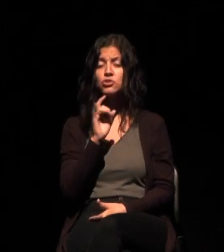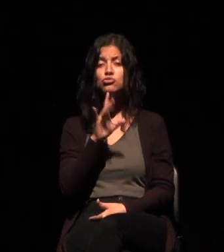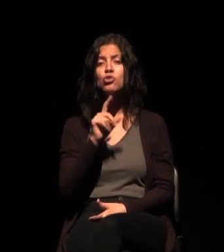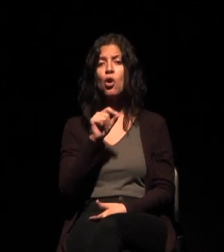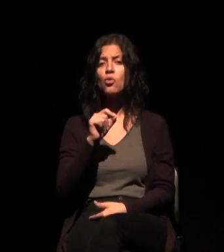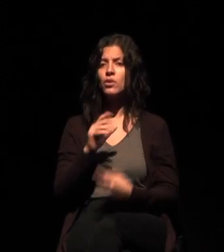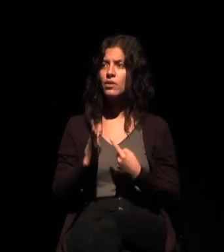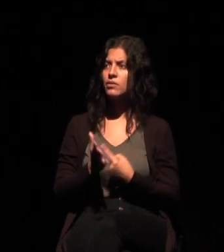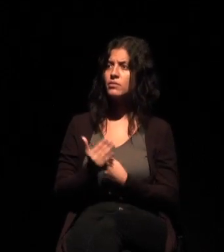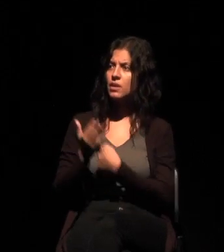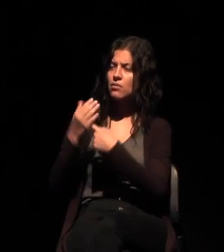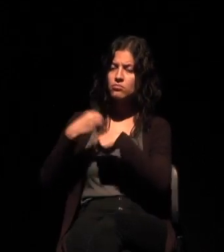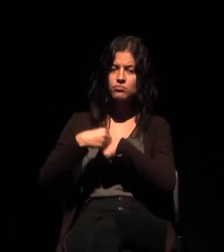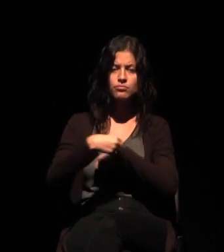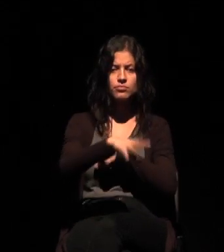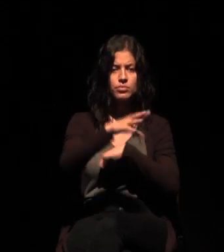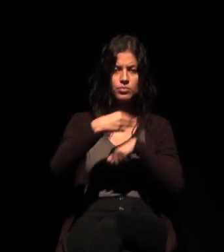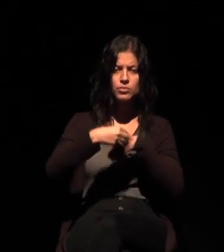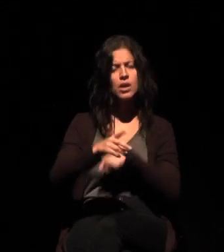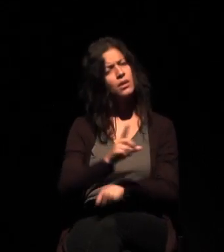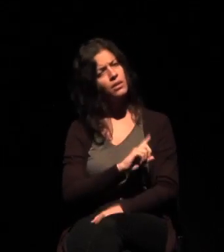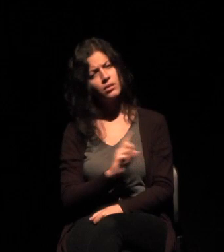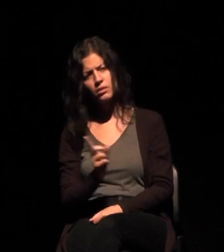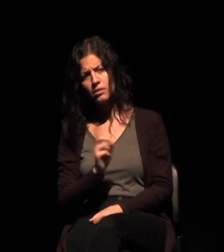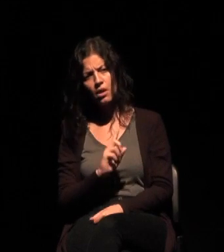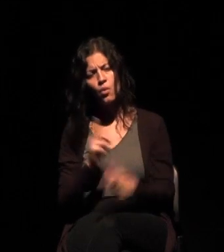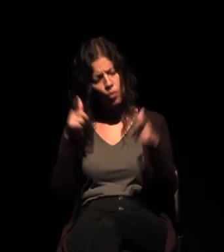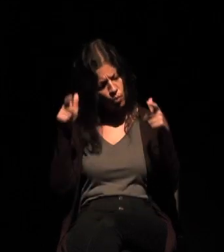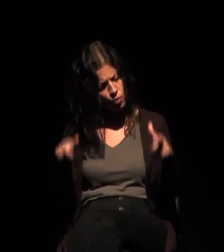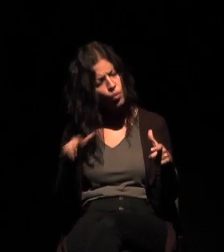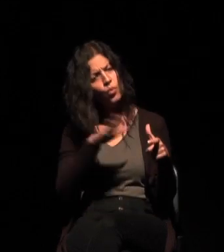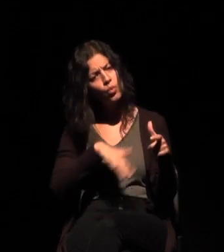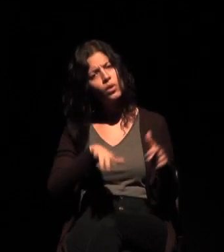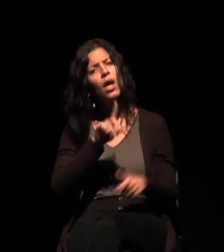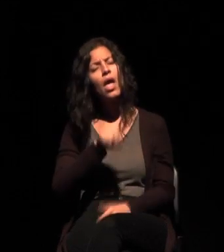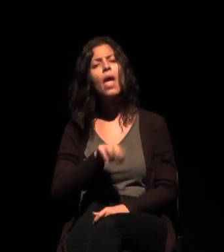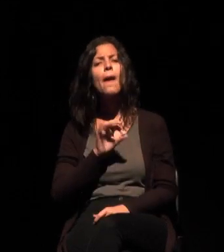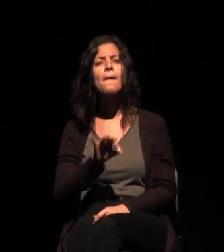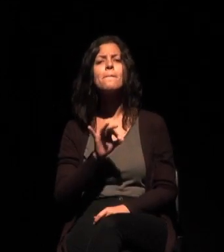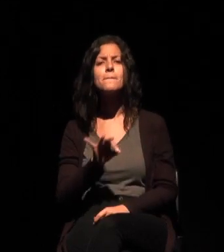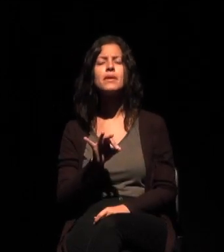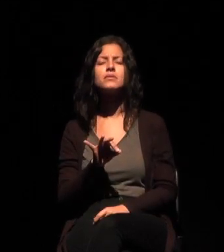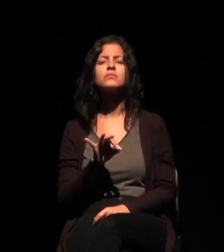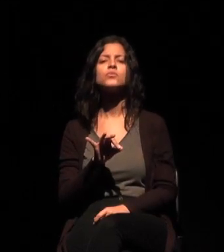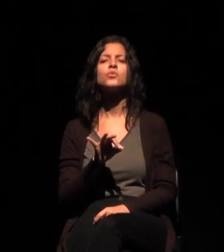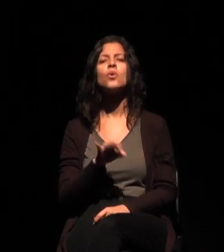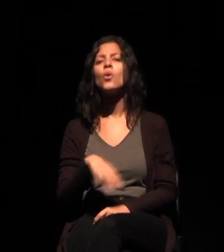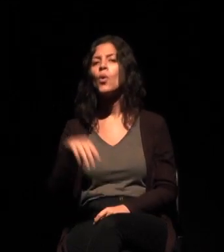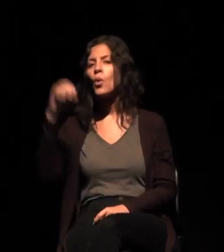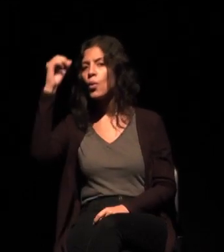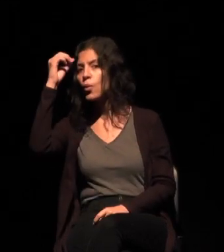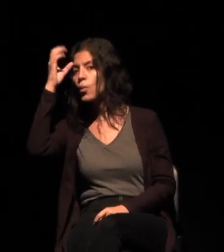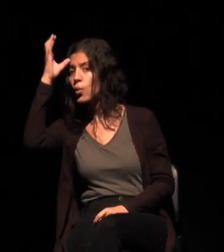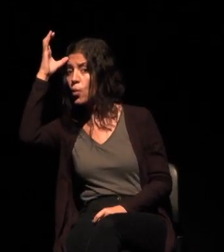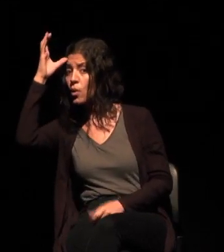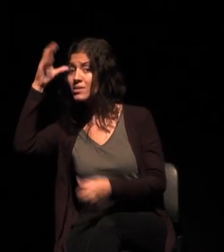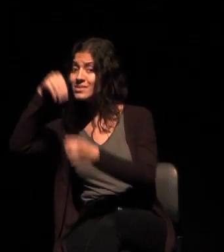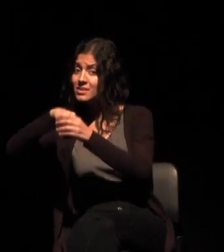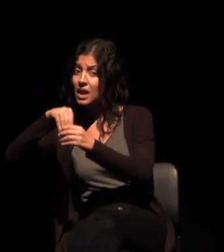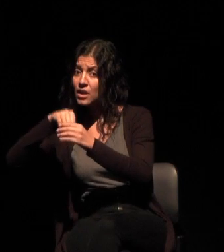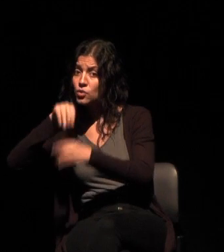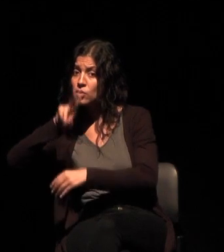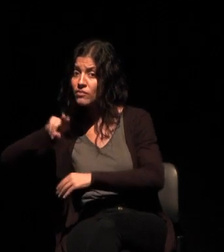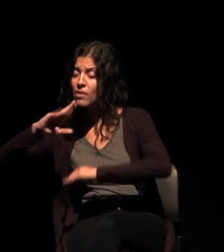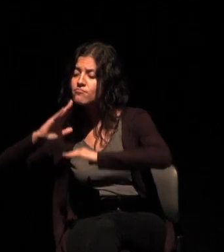de tecnologia nós somos sim um ditador entre aquilo que é o conhecimento produzido dentro da universidade